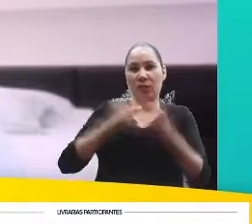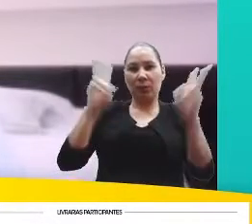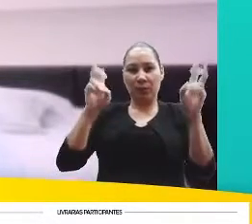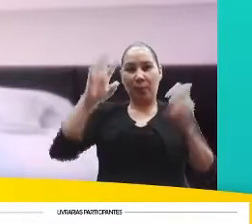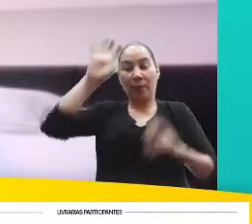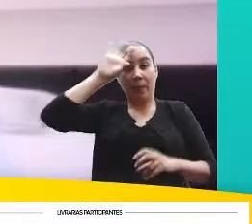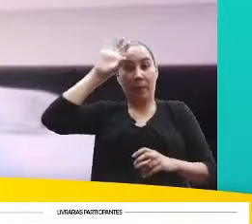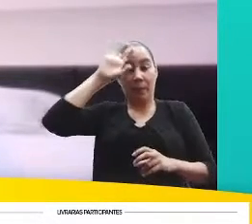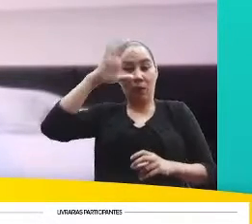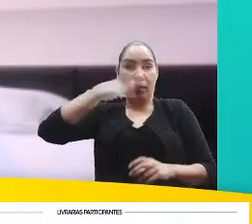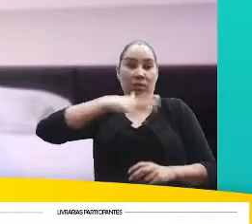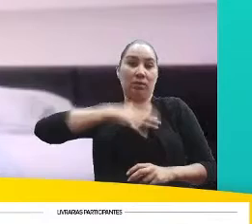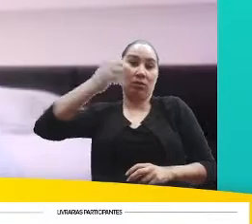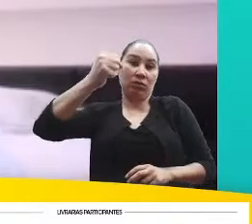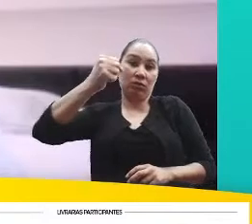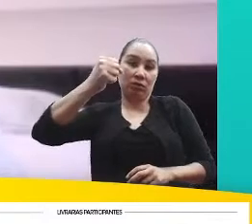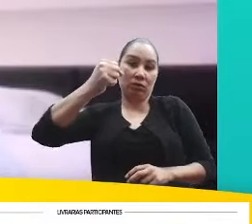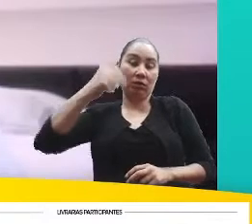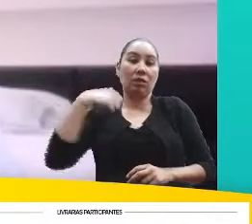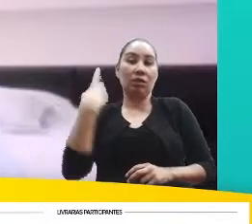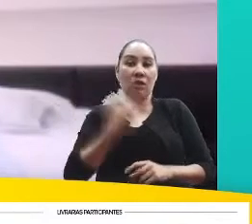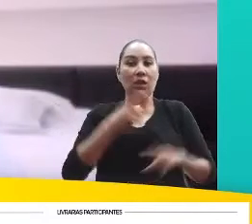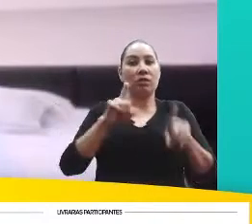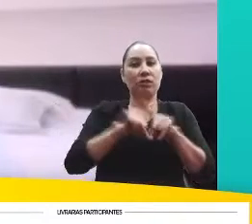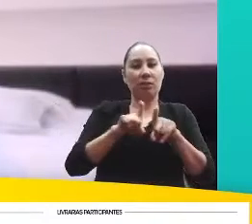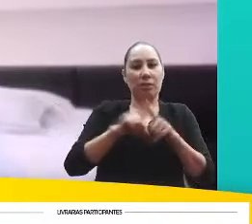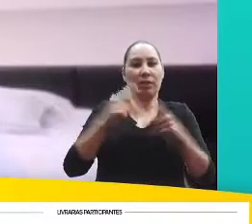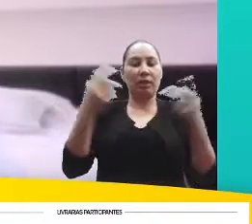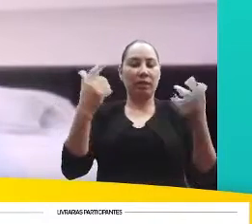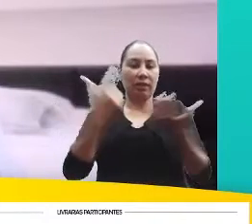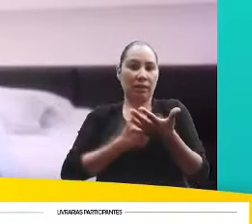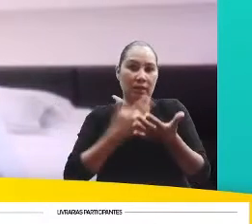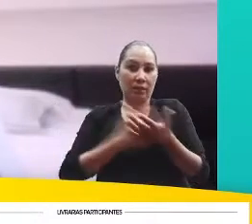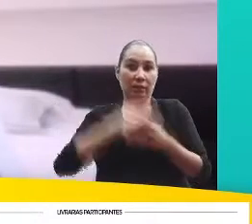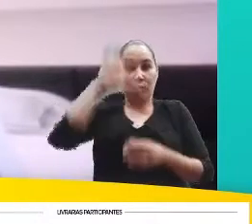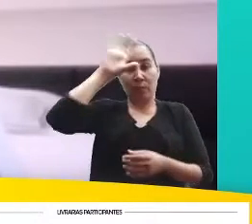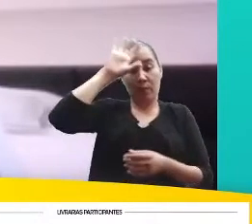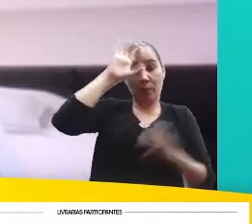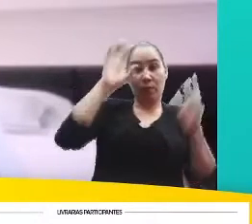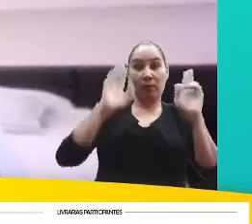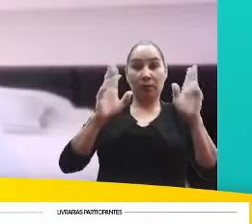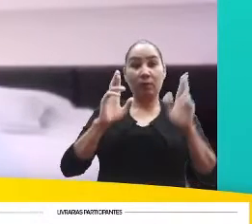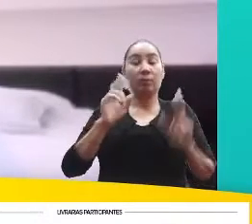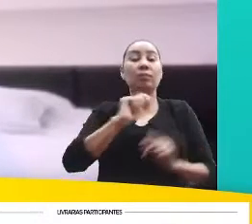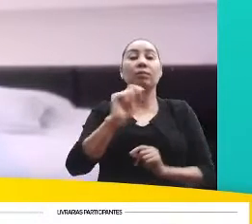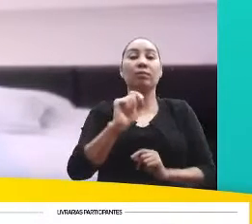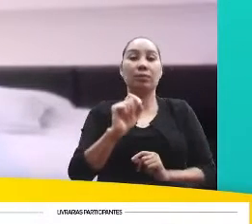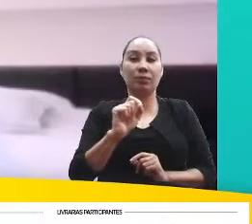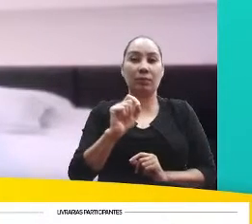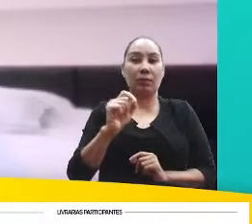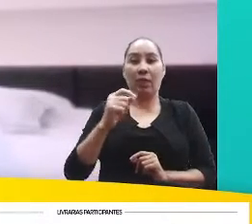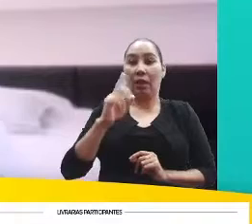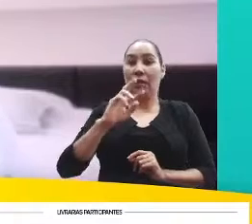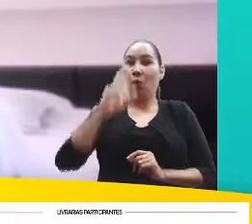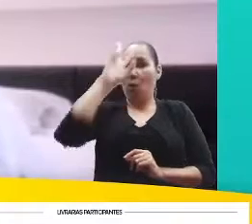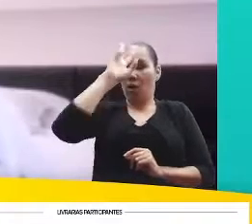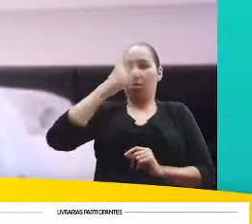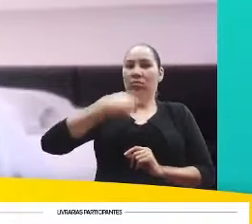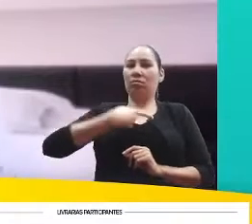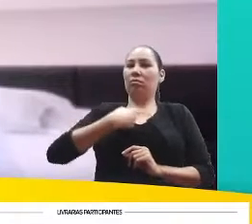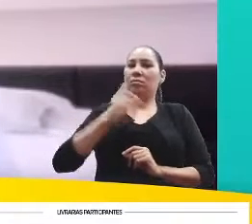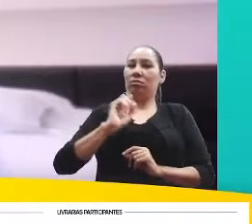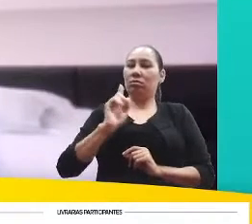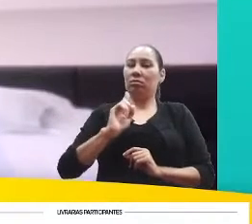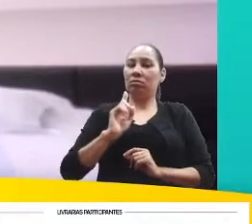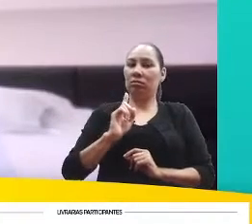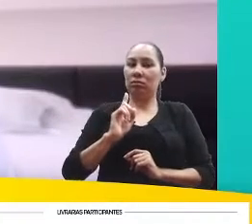e que também nós reforçamos no livro Cidade de Esperança é no seguinte sentido, Bruno. Isso não é egoísmo, eu já estou adiantando, tá,